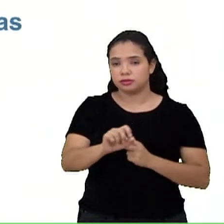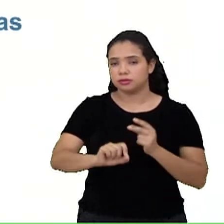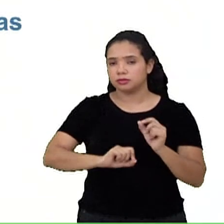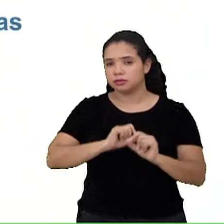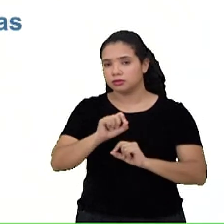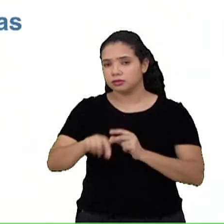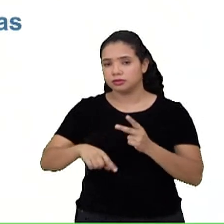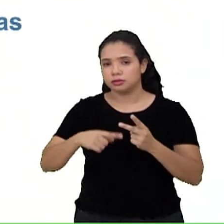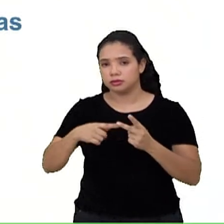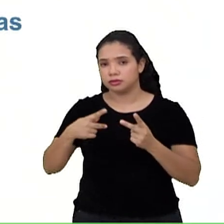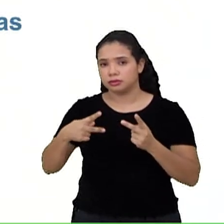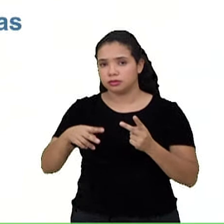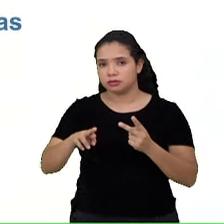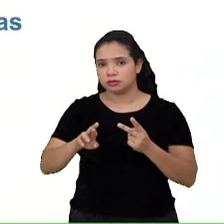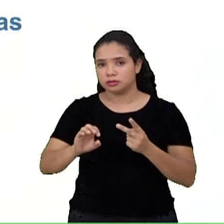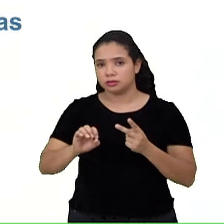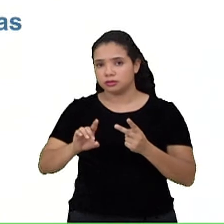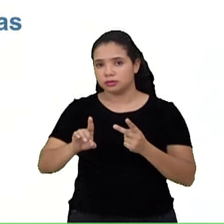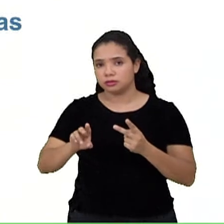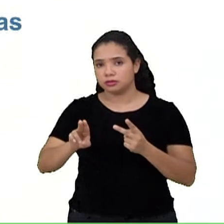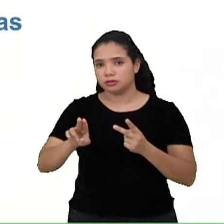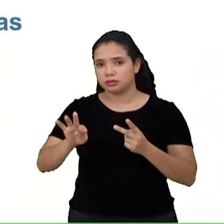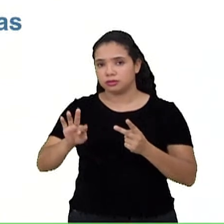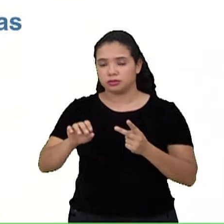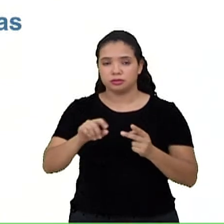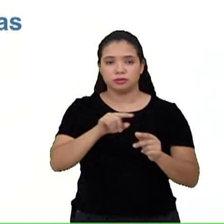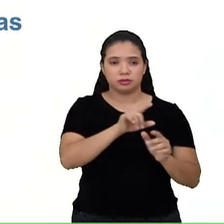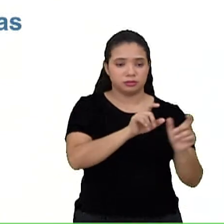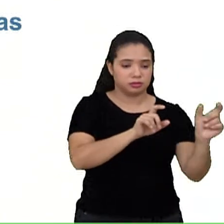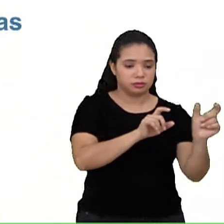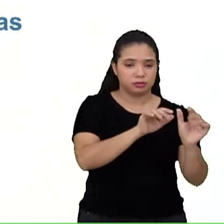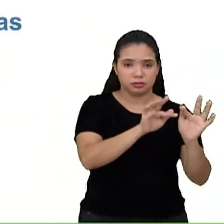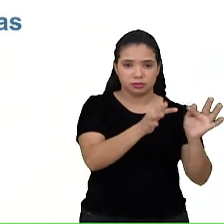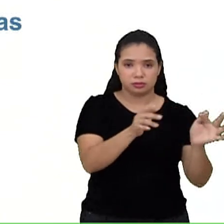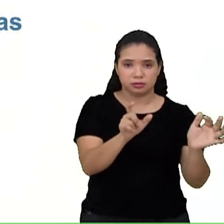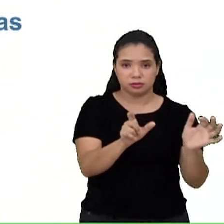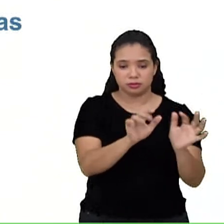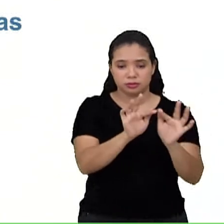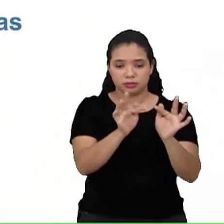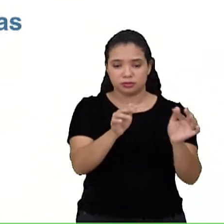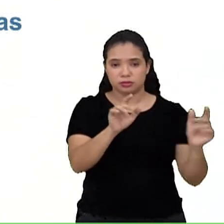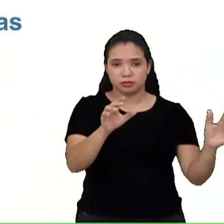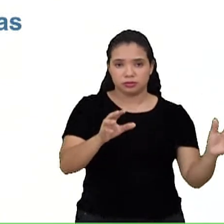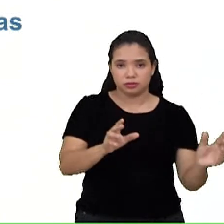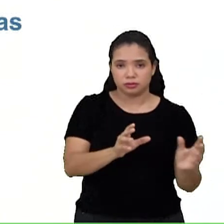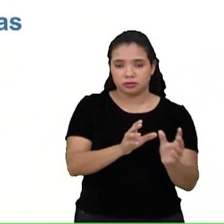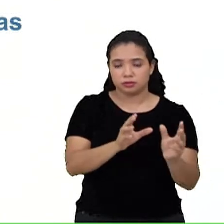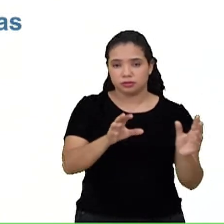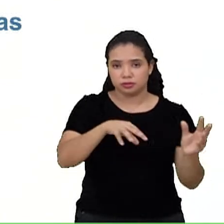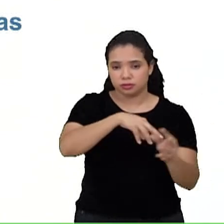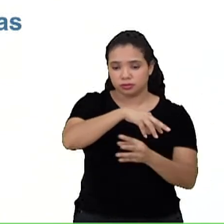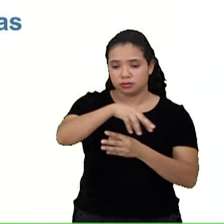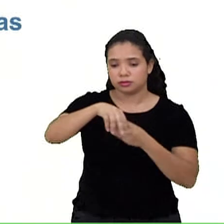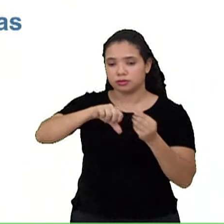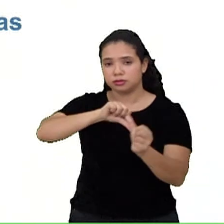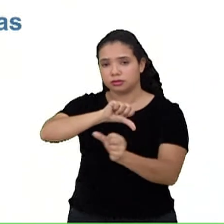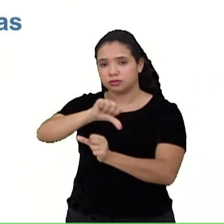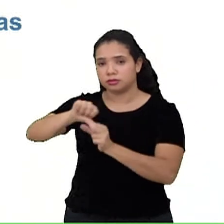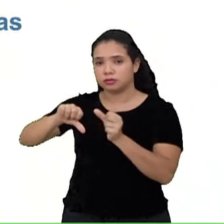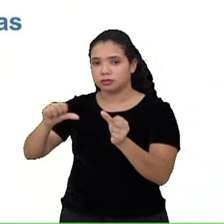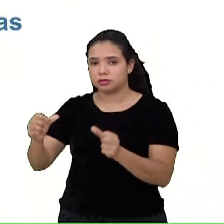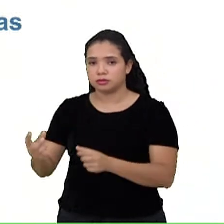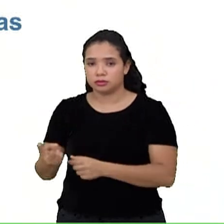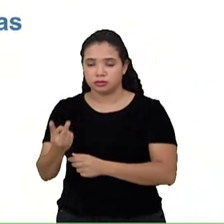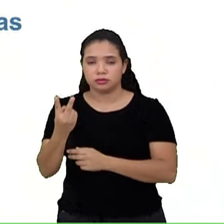são os componentes originais que se misturam e reagem entre si, e produtos que é o que resulta da reação depois da transformação, é o que eu